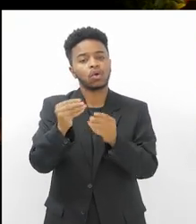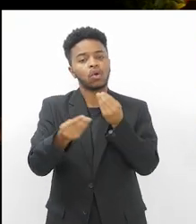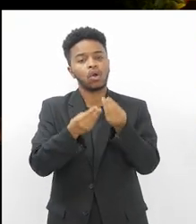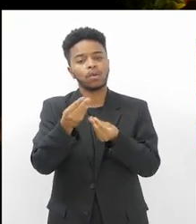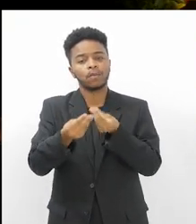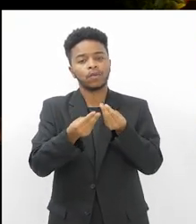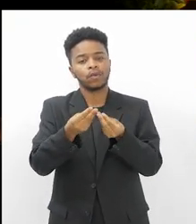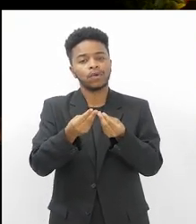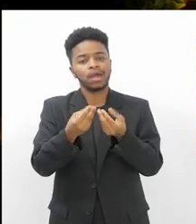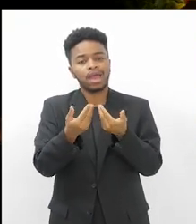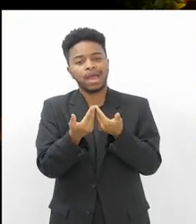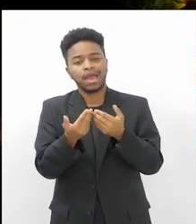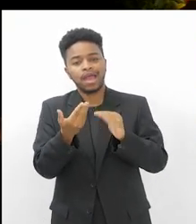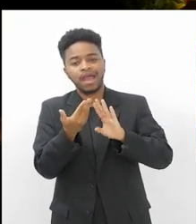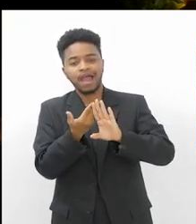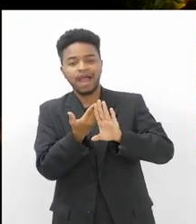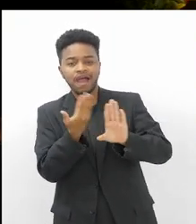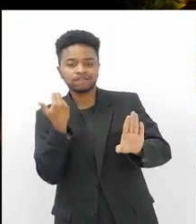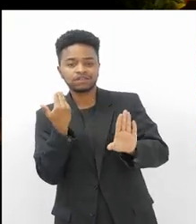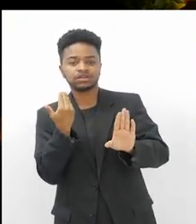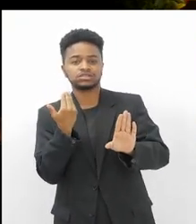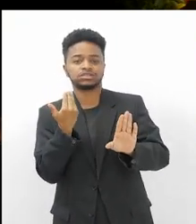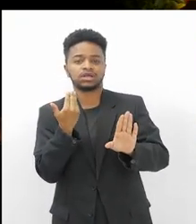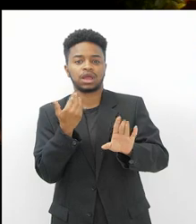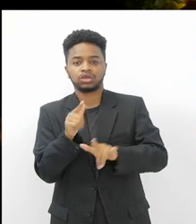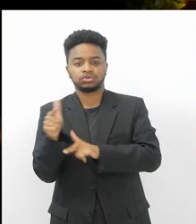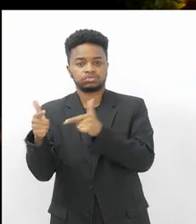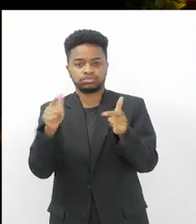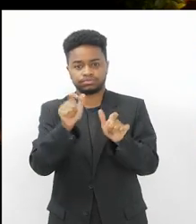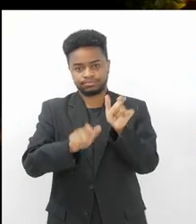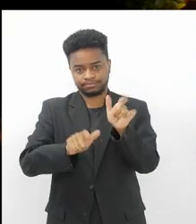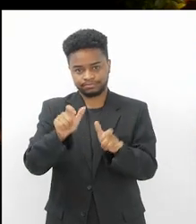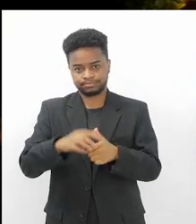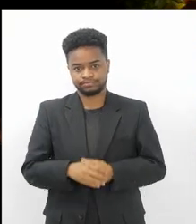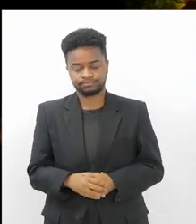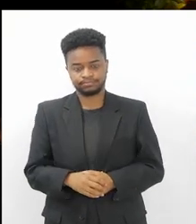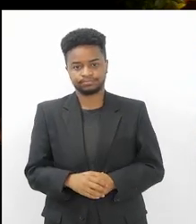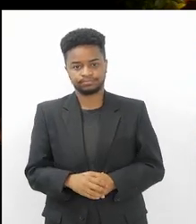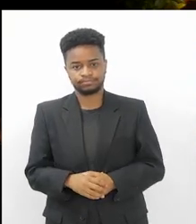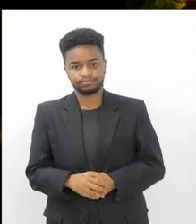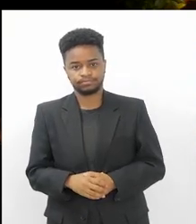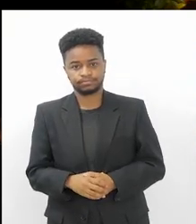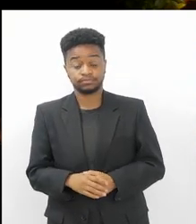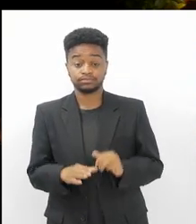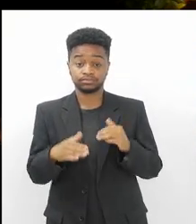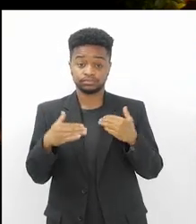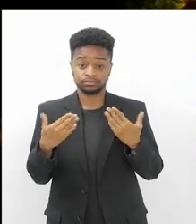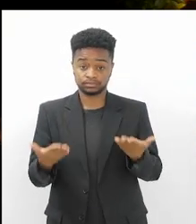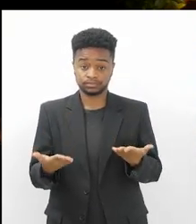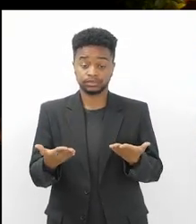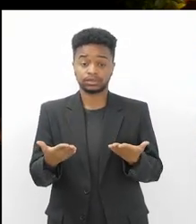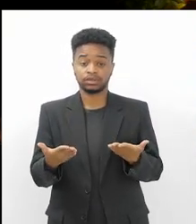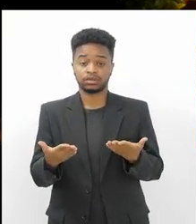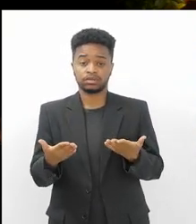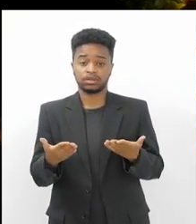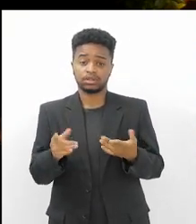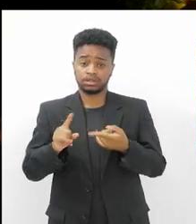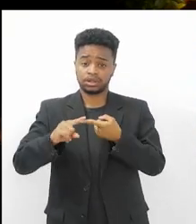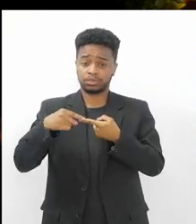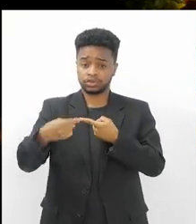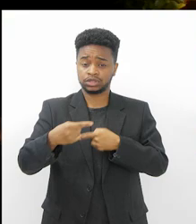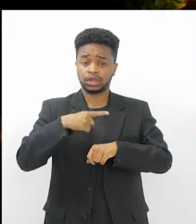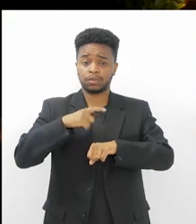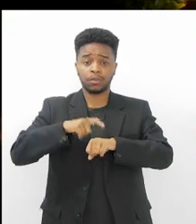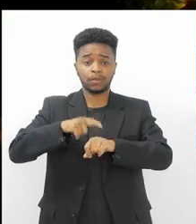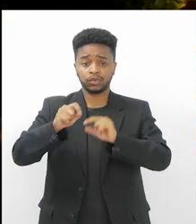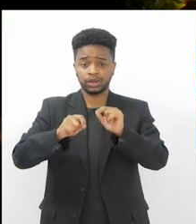assim, se afastar progressivamente de várias pessoas, entende? E aí, isso